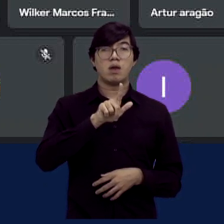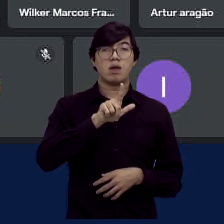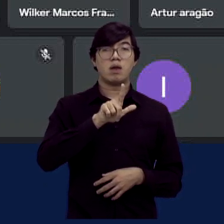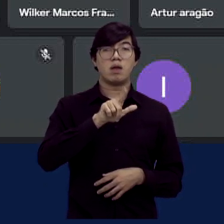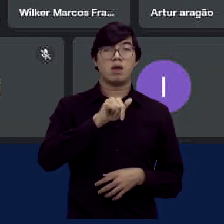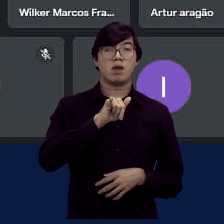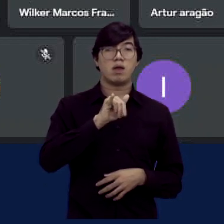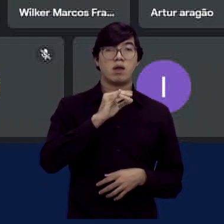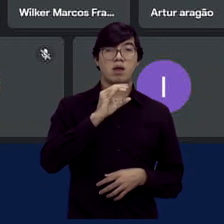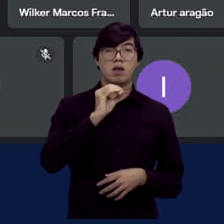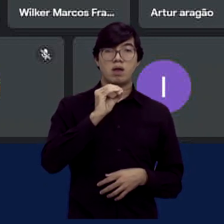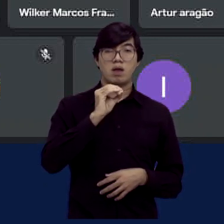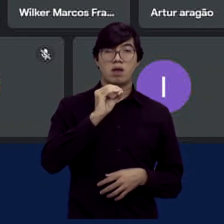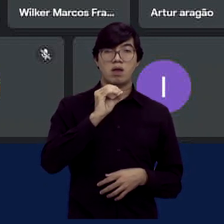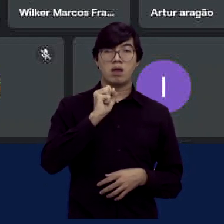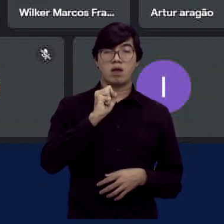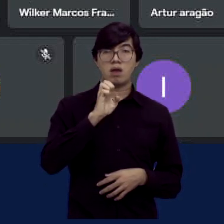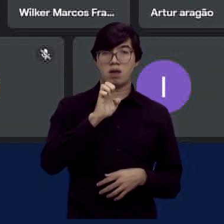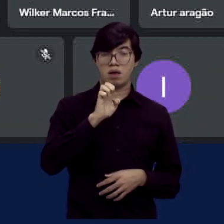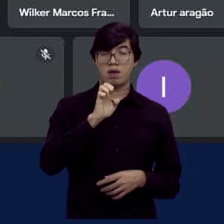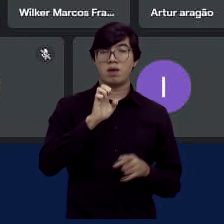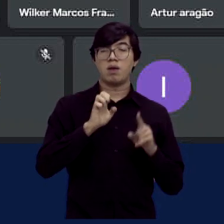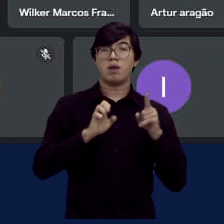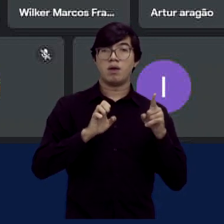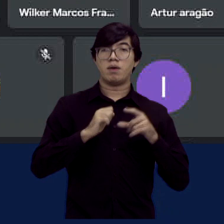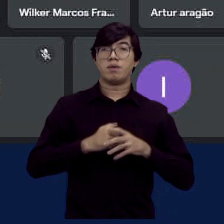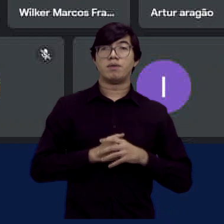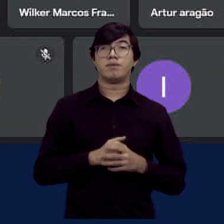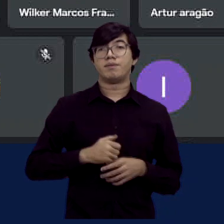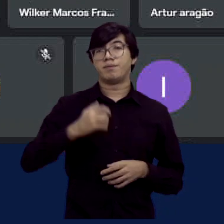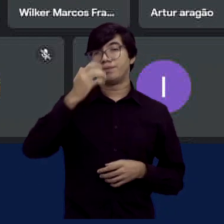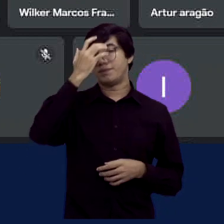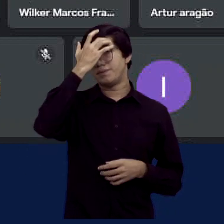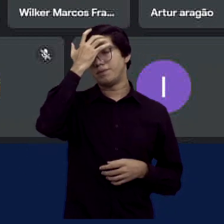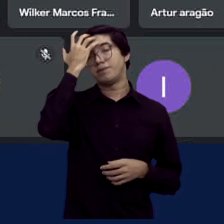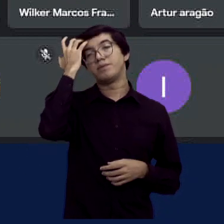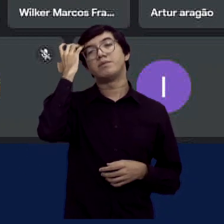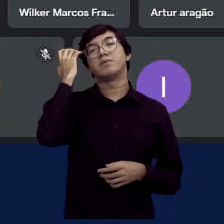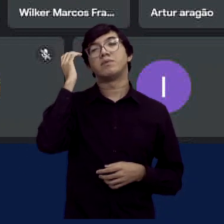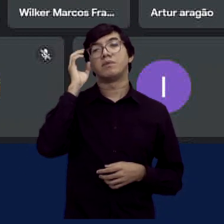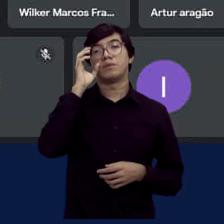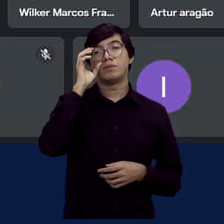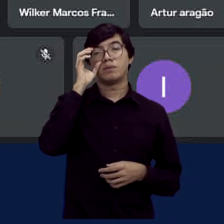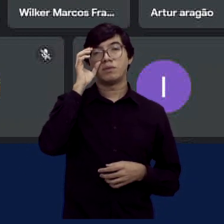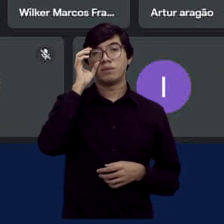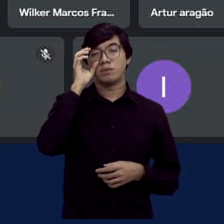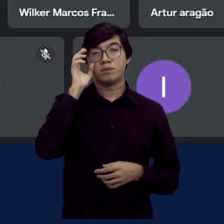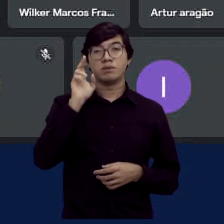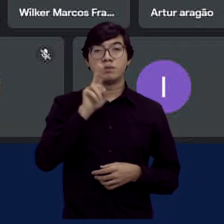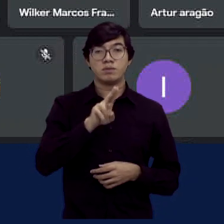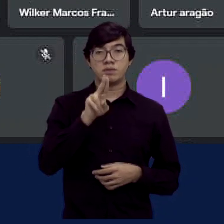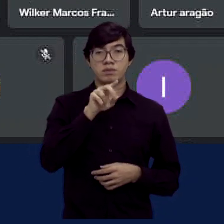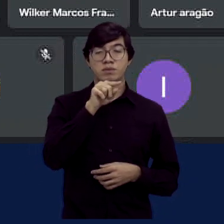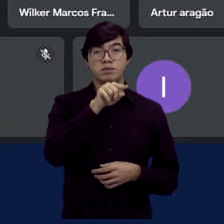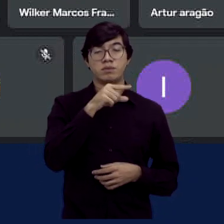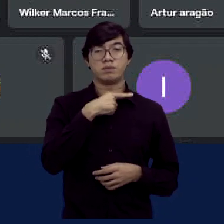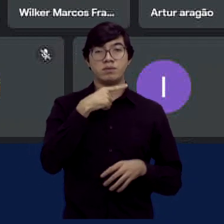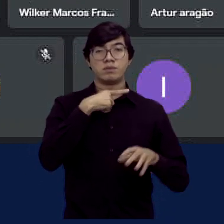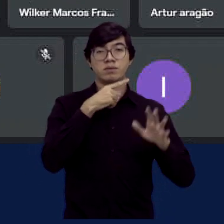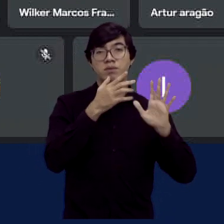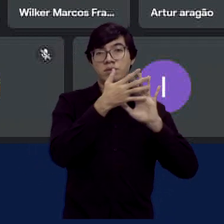não é um caption, você tem oh, meu Deus do céu, eu digo o termo e esqueço. Você tem um recordatório, né? Uma narrativa e